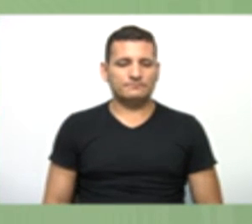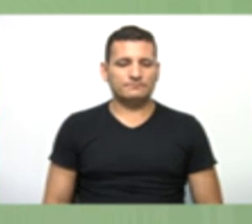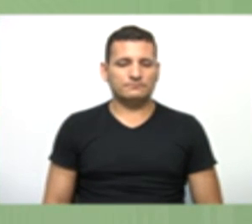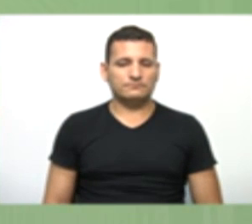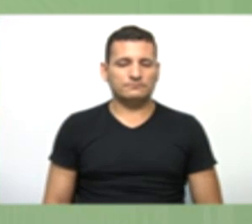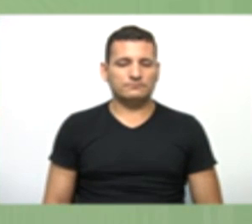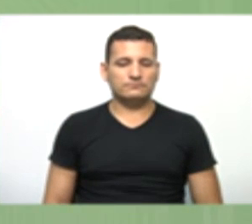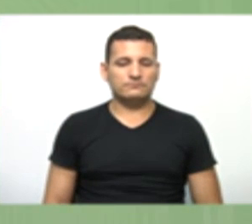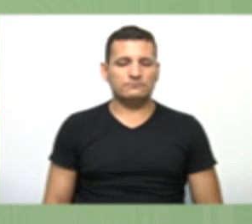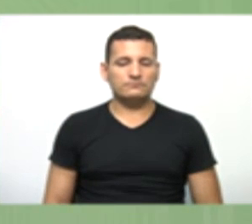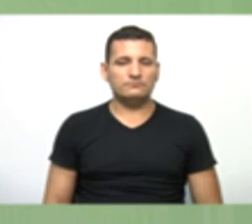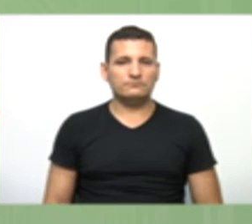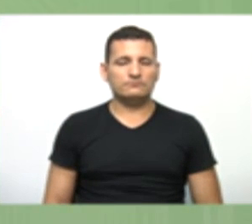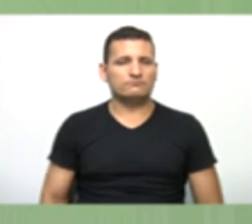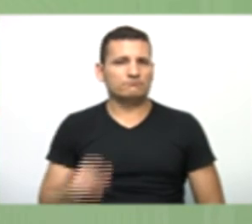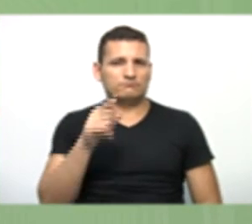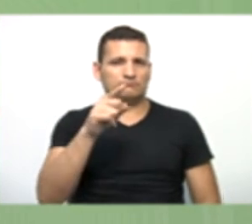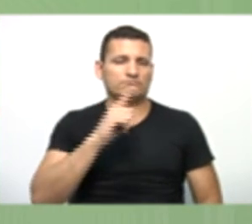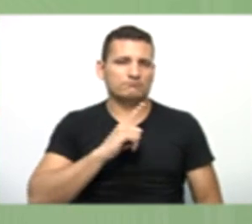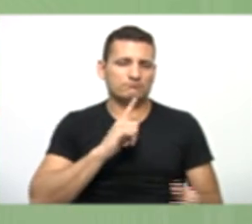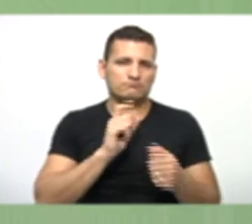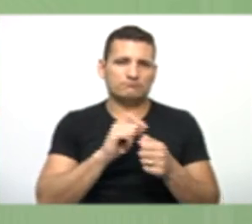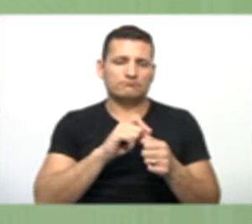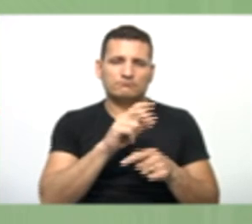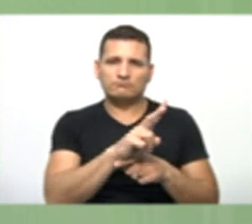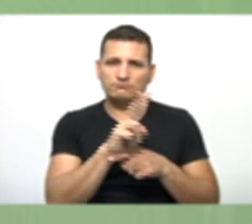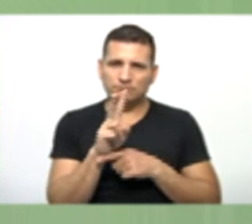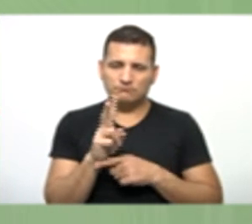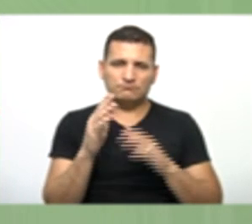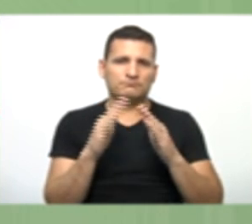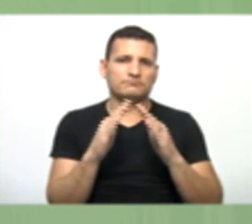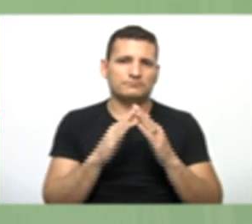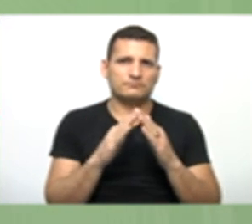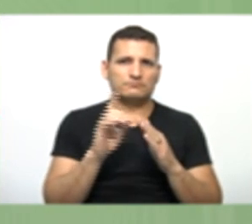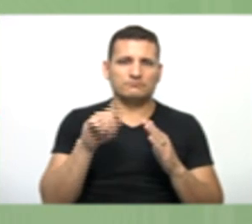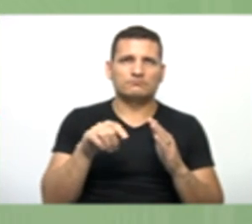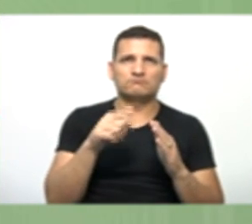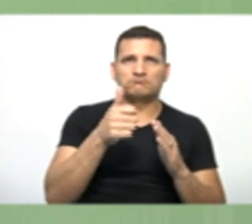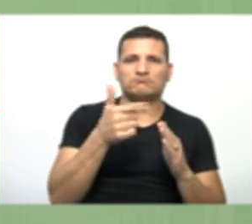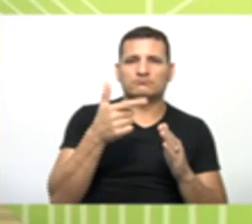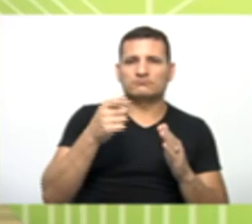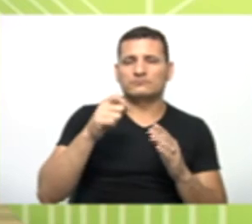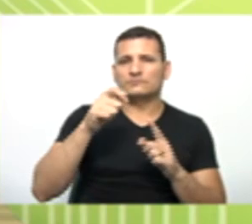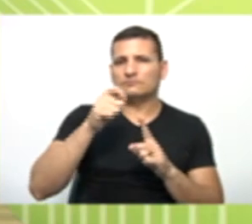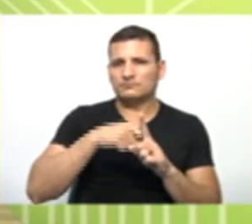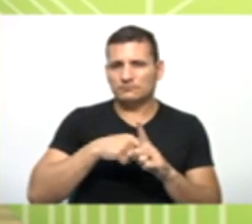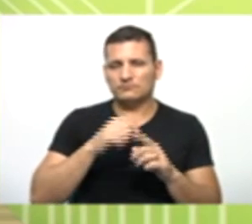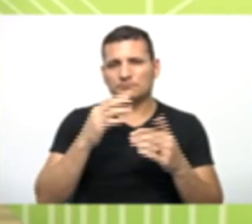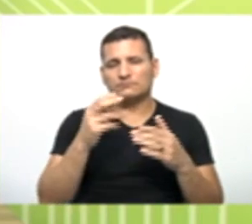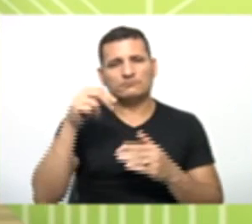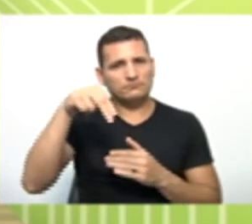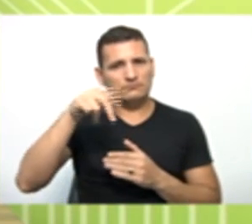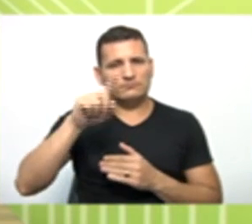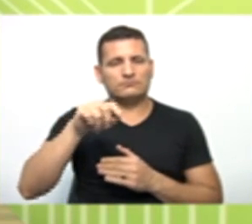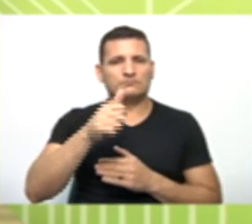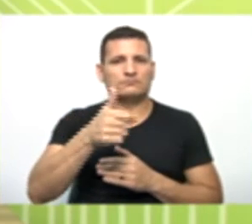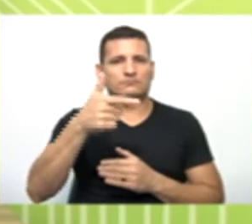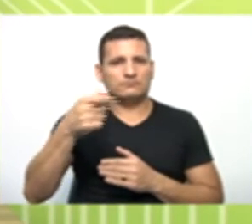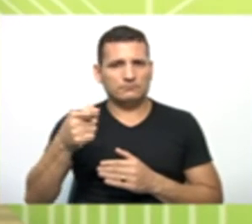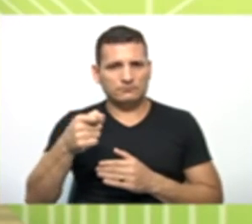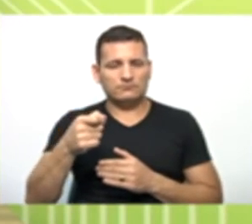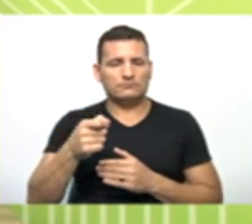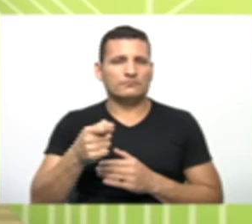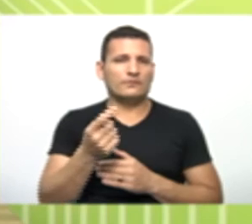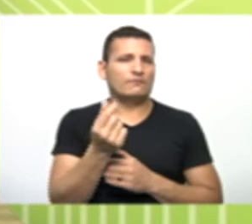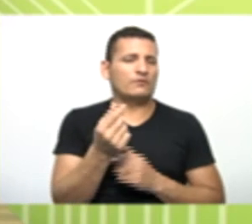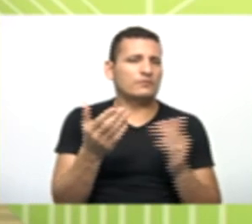Então, você está fazendo um financiamento para uma casa que são 120 meses, então N é 120. E o valor presente